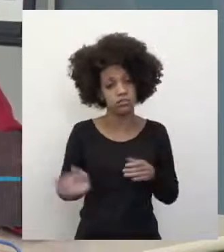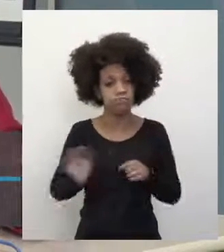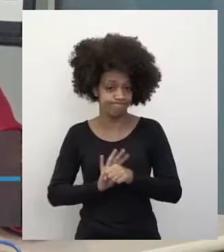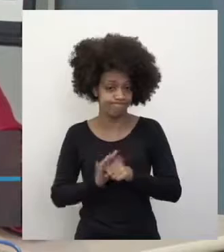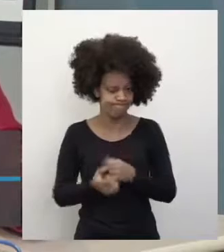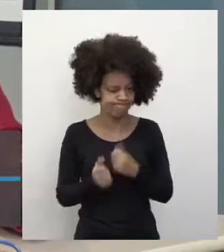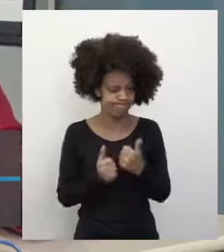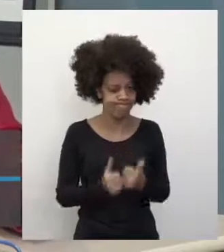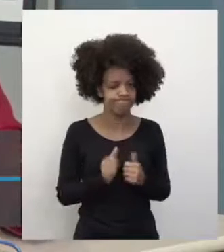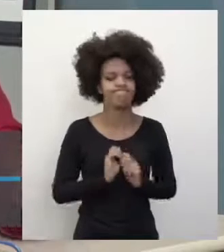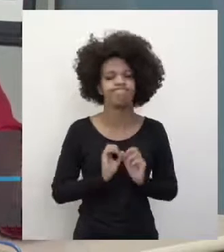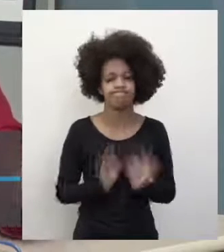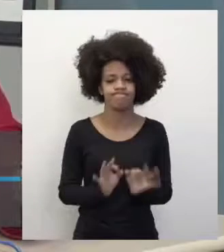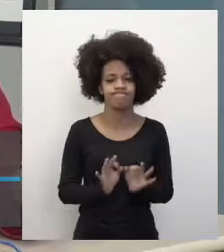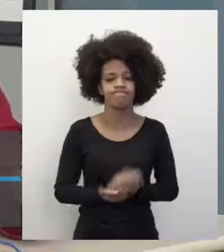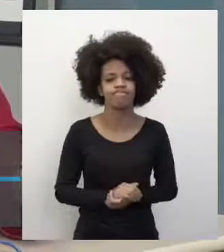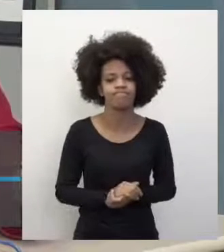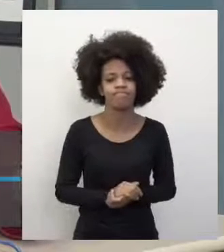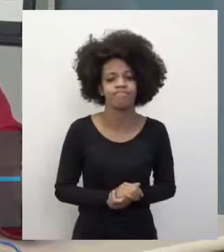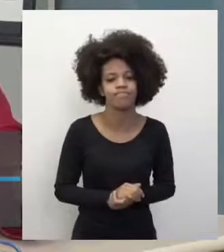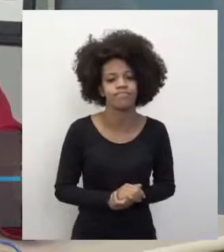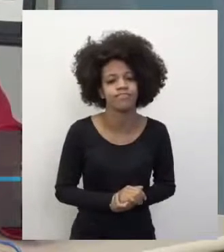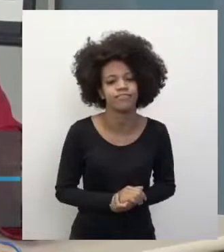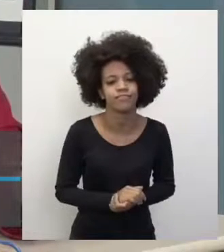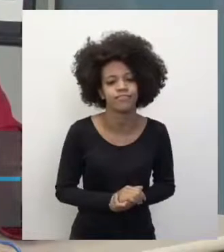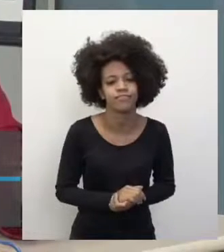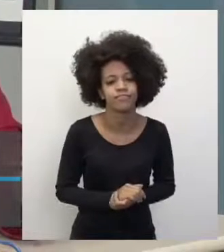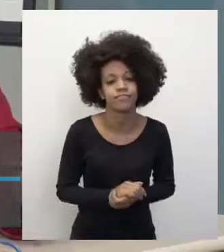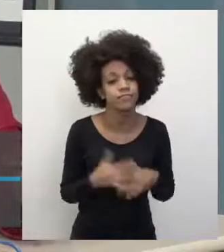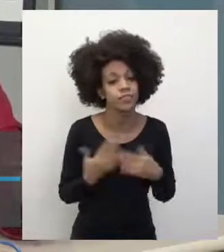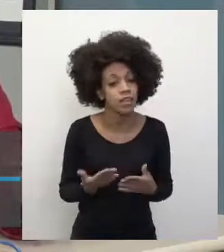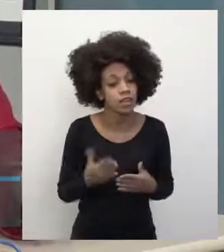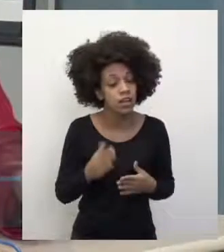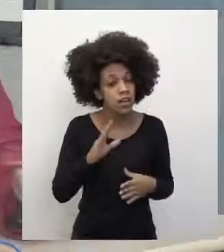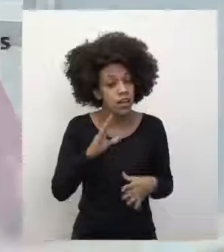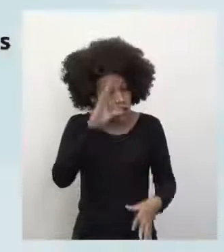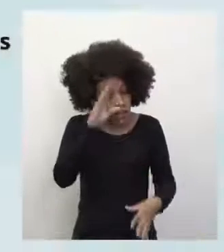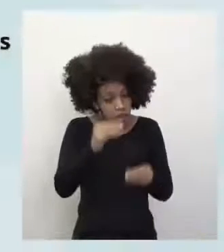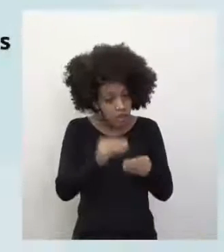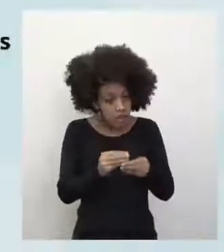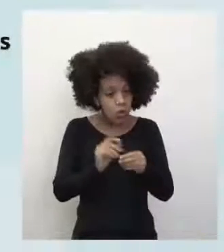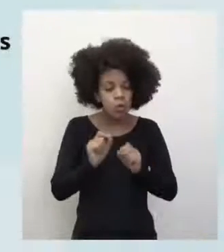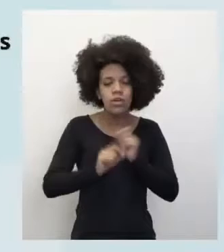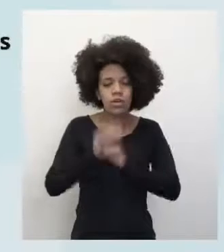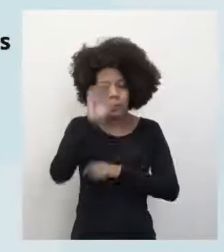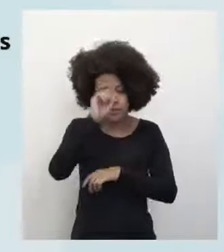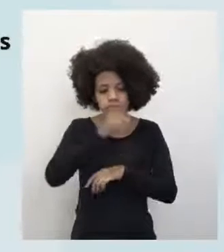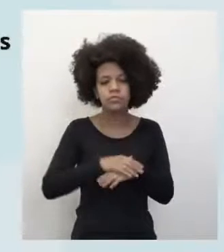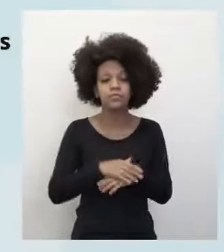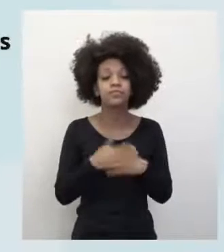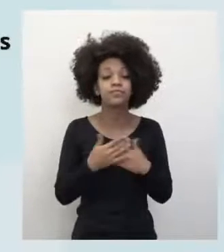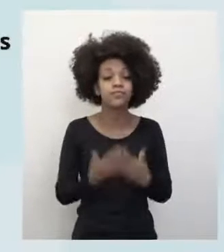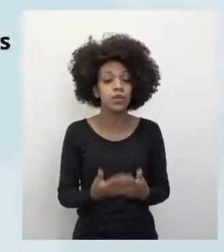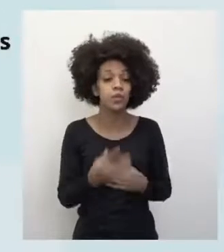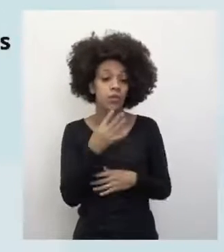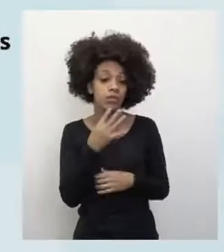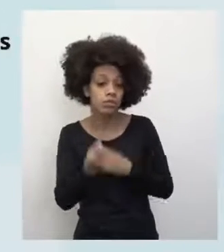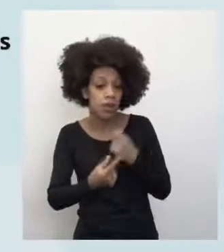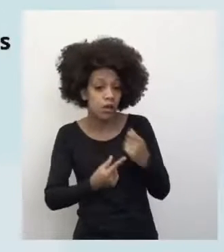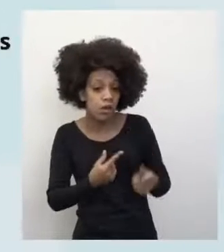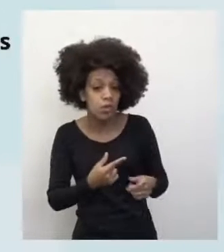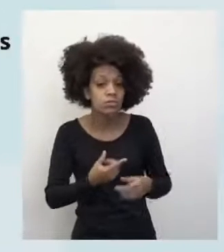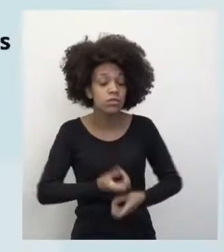de pandemia, certo? Gente, olha só, vamos retomar rapidinho o que a gente aprendeu hoje. Então, a gente conheceu